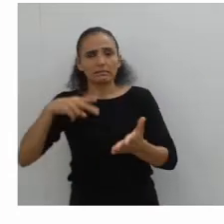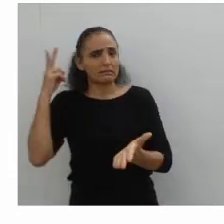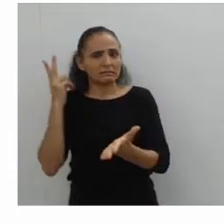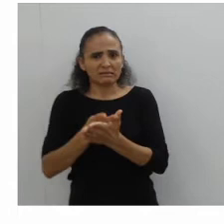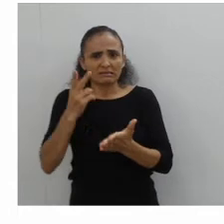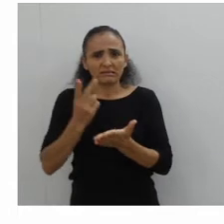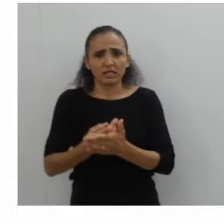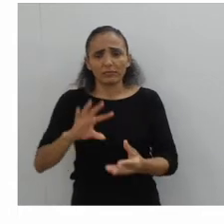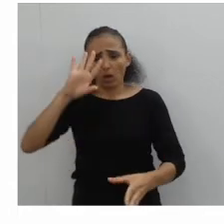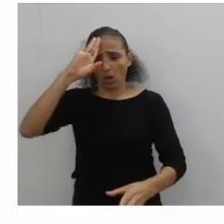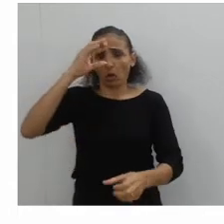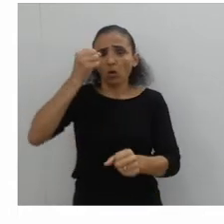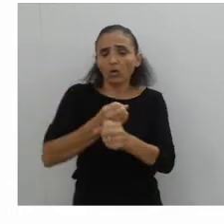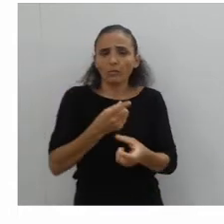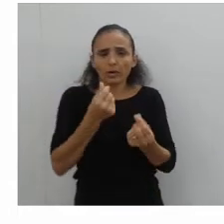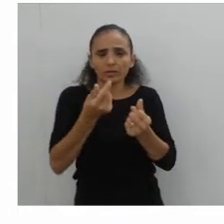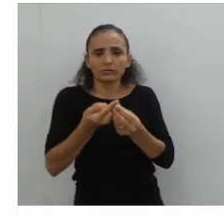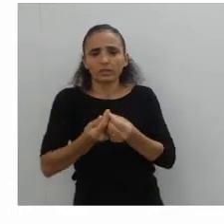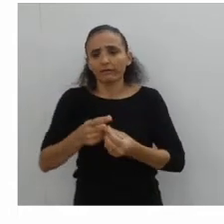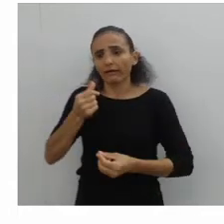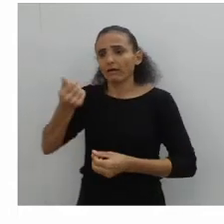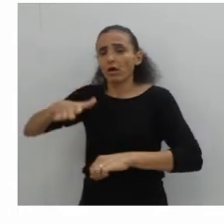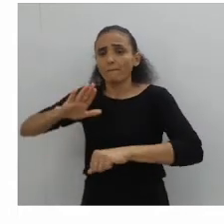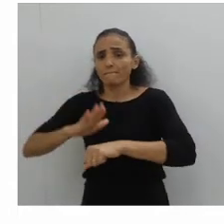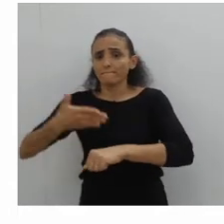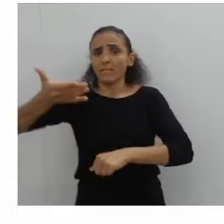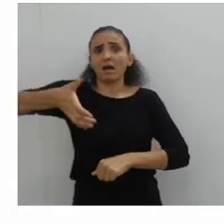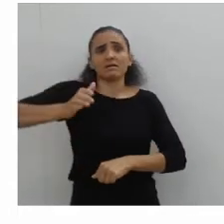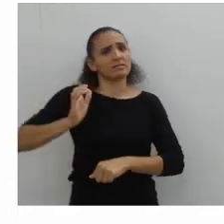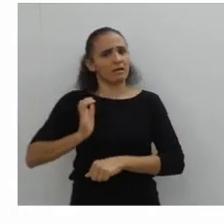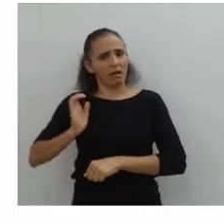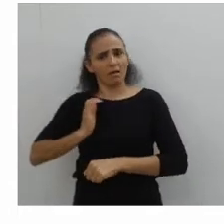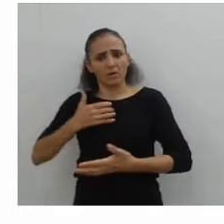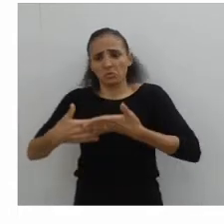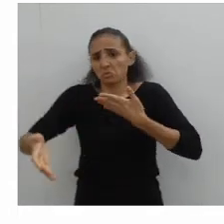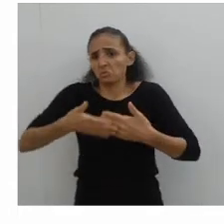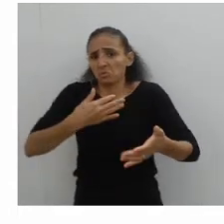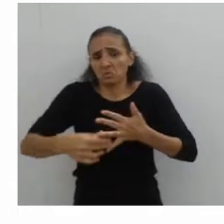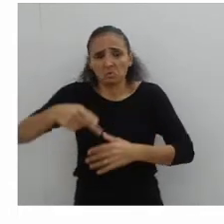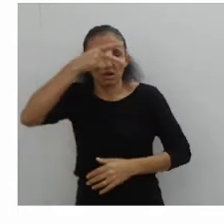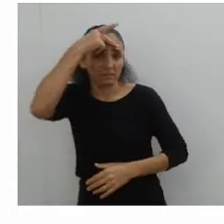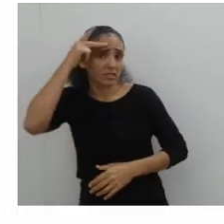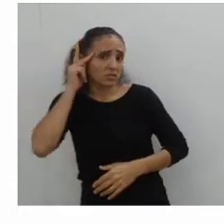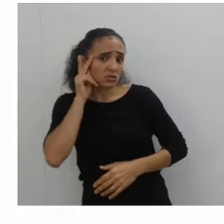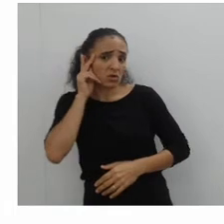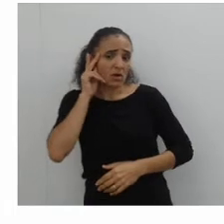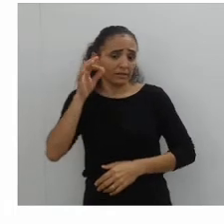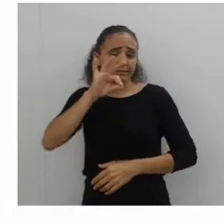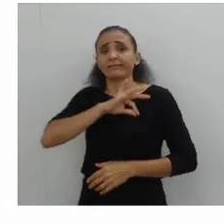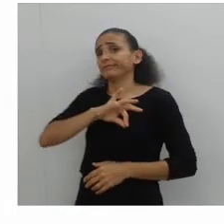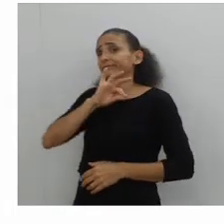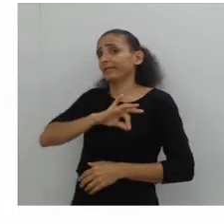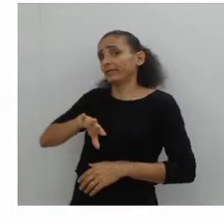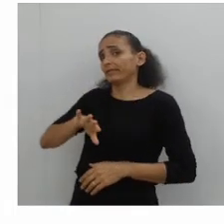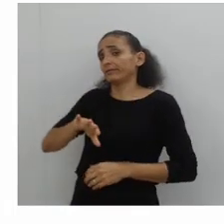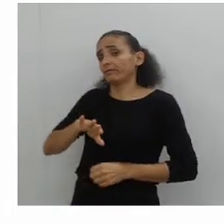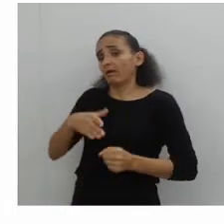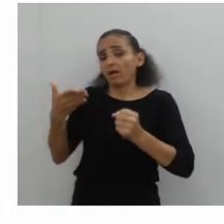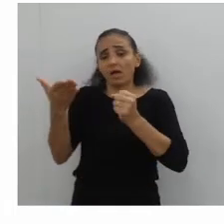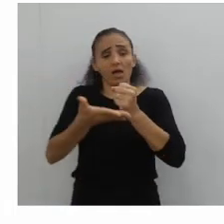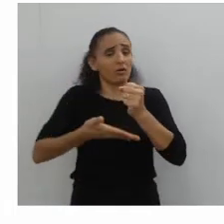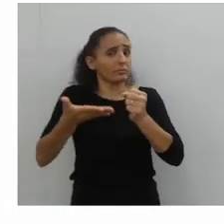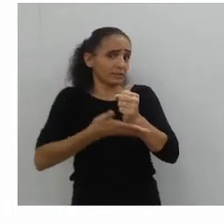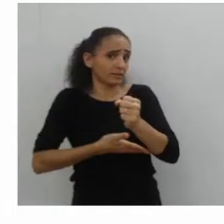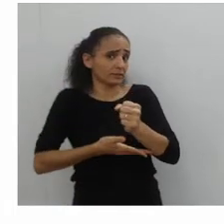ser infinitamente mais bem remunerado do que qualquer pessoa que ele remunere. Basicamente, o dono